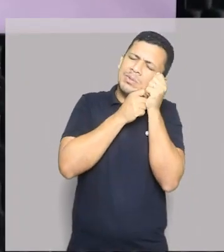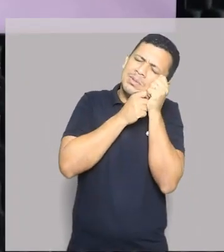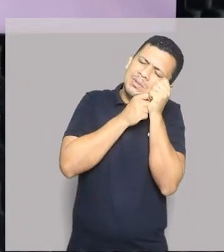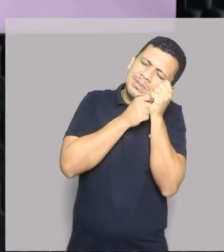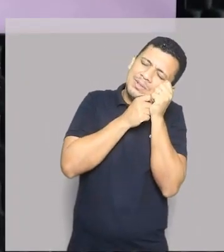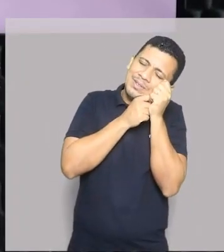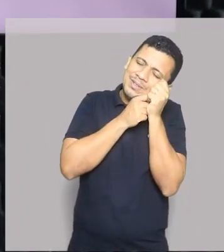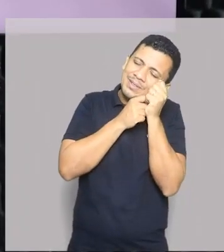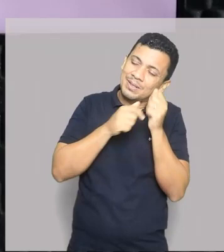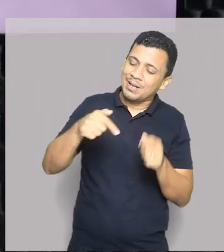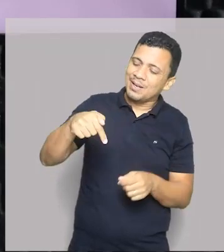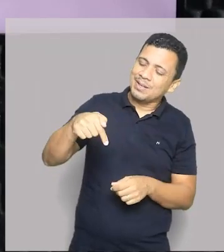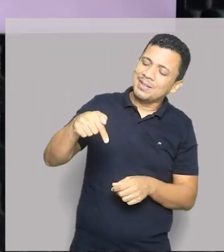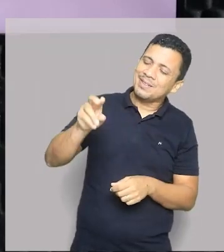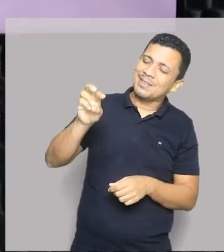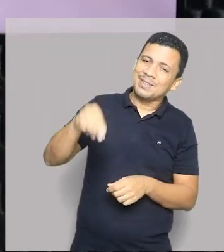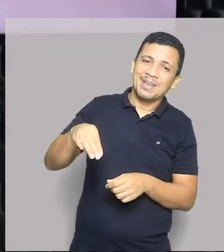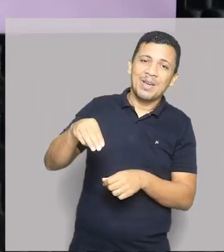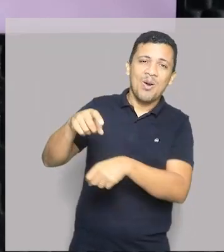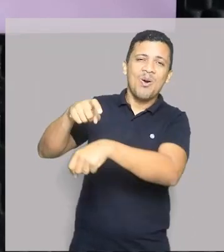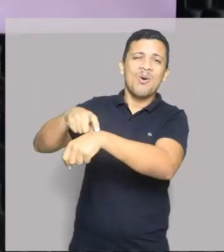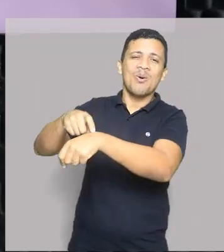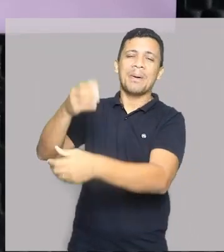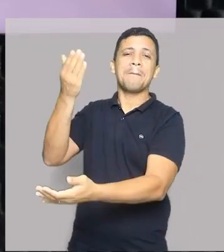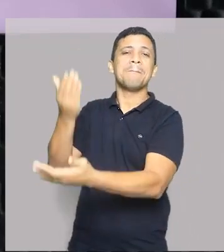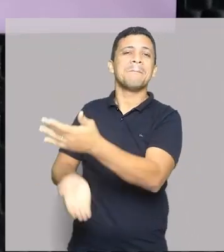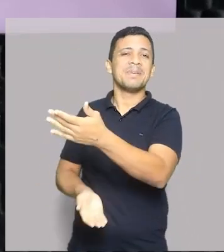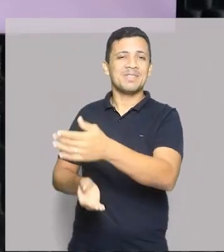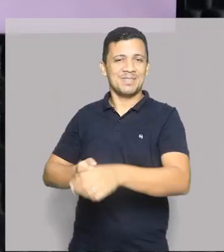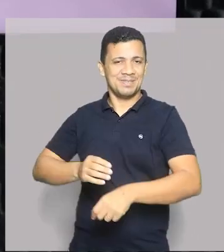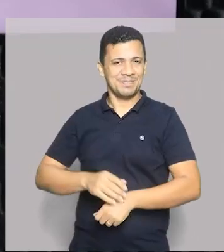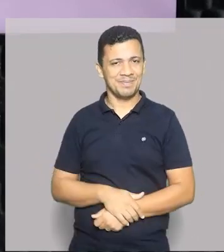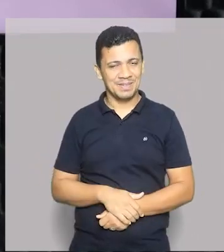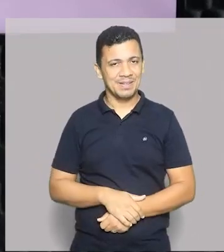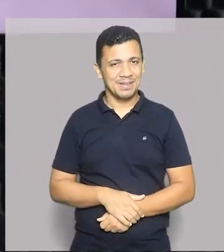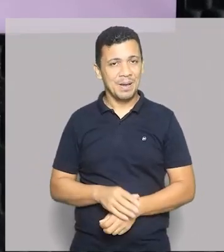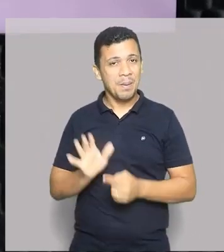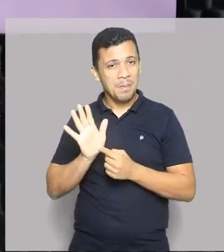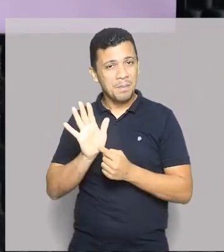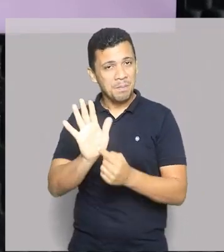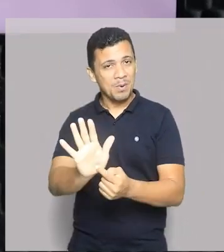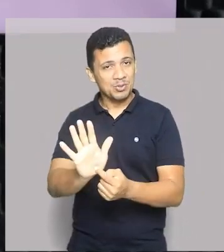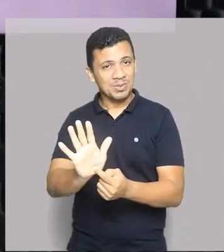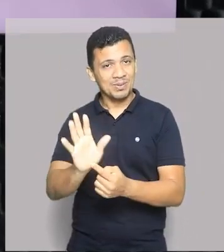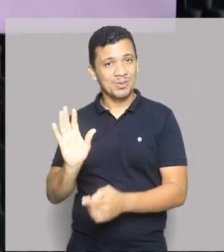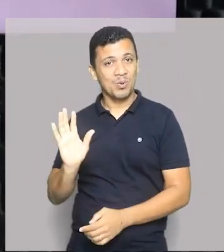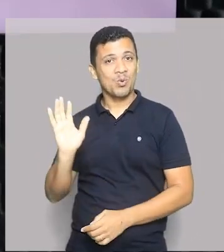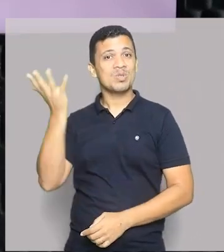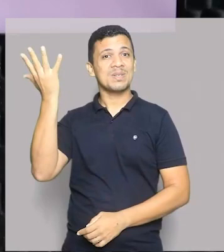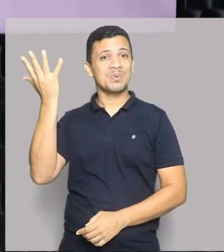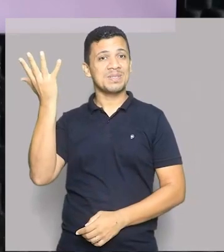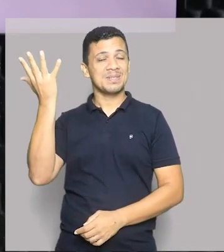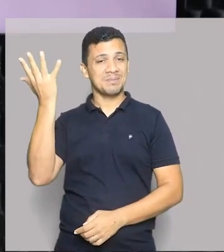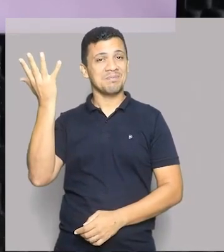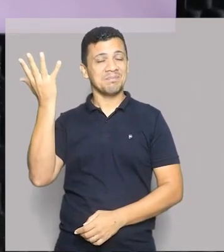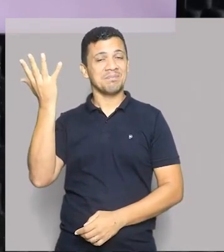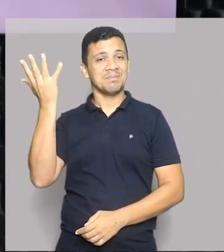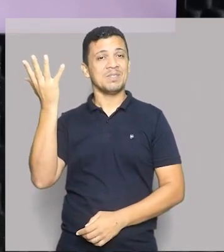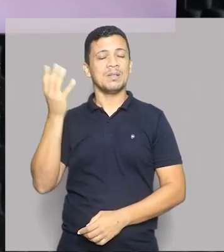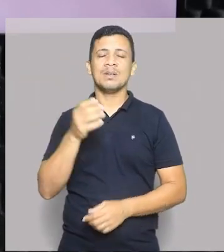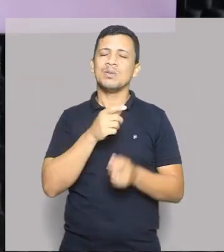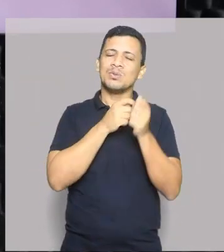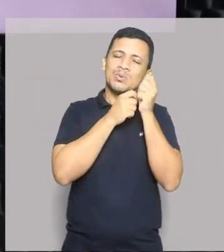hora, notem como a segunda oração ela expressa agora a consequência. Dormi tanto. Qual foi a consequência